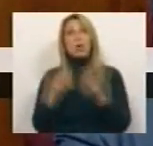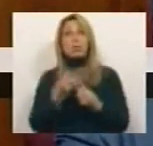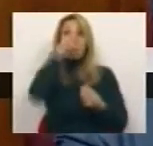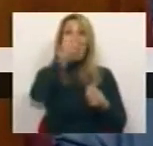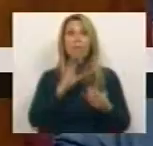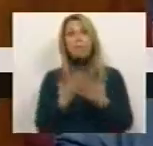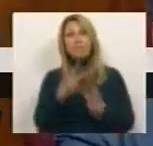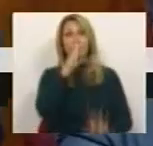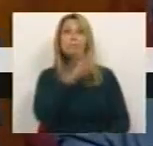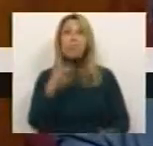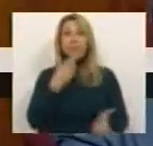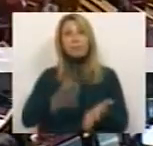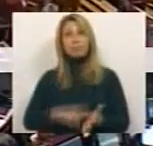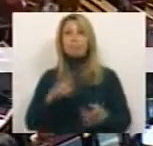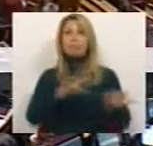Muito obrigado.